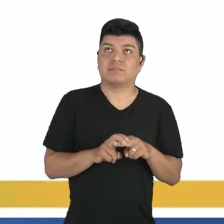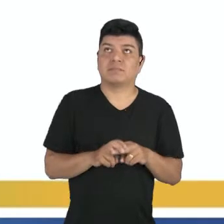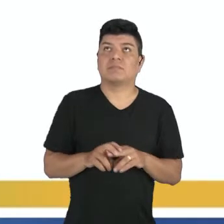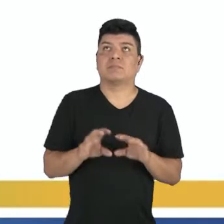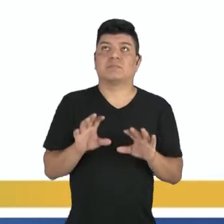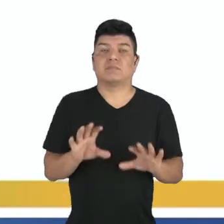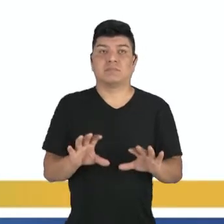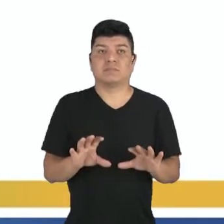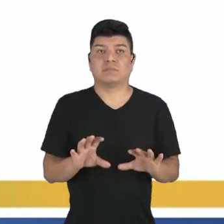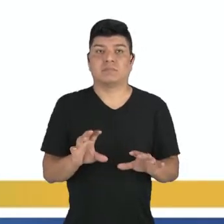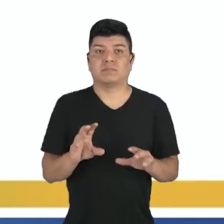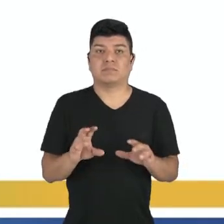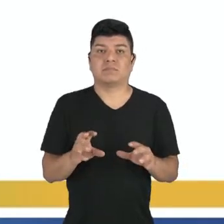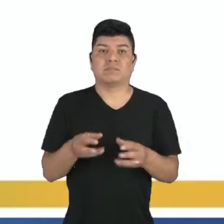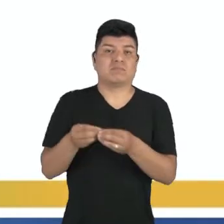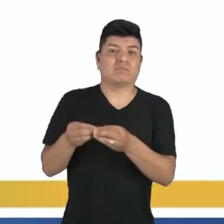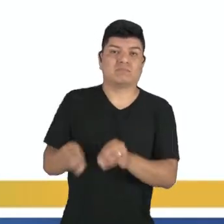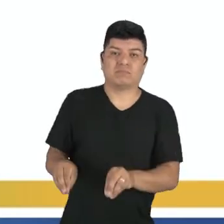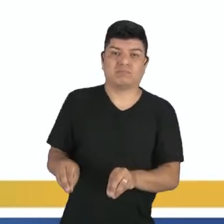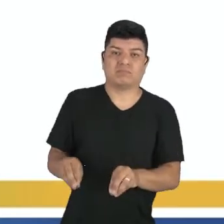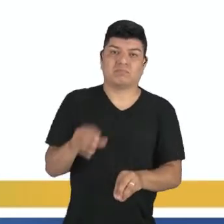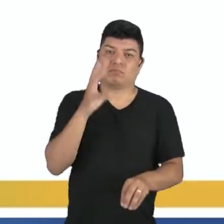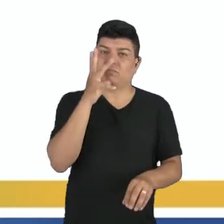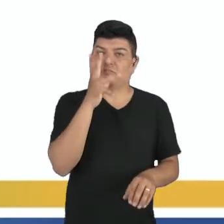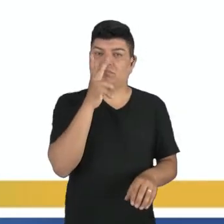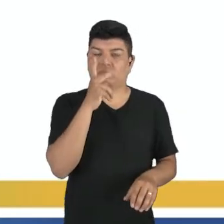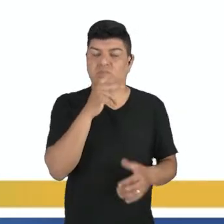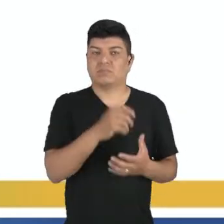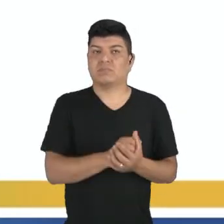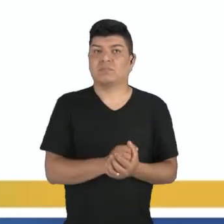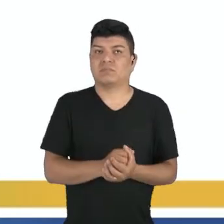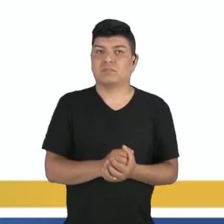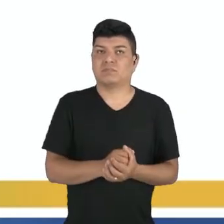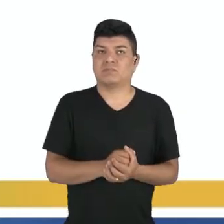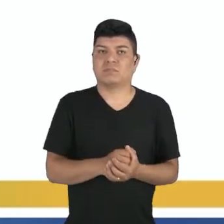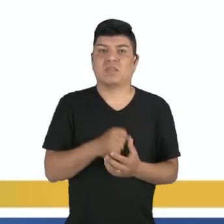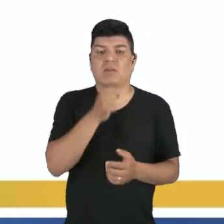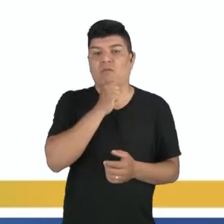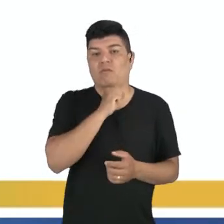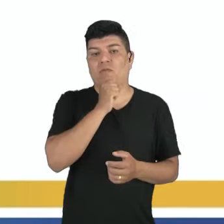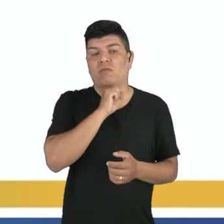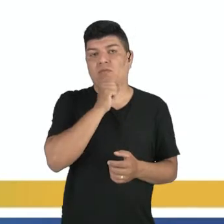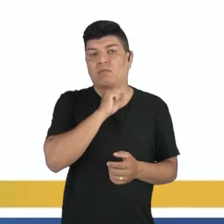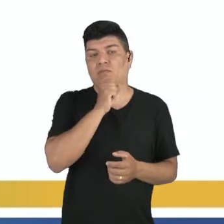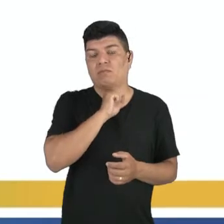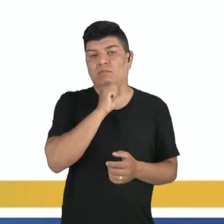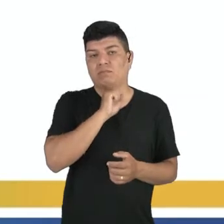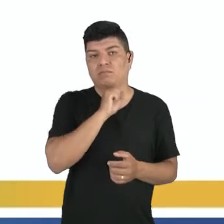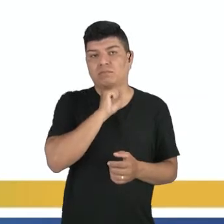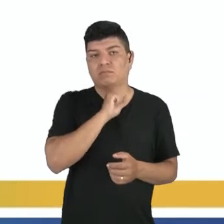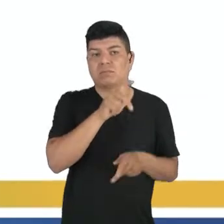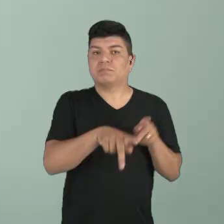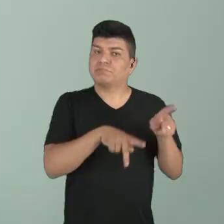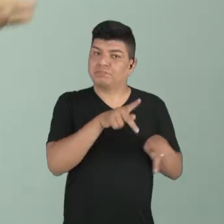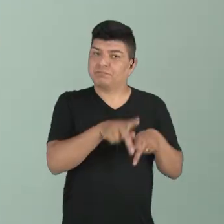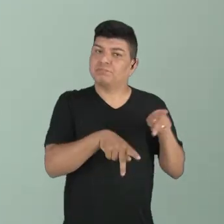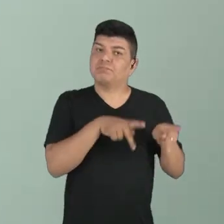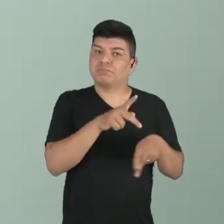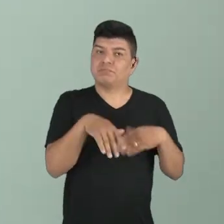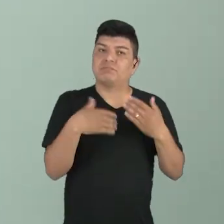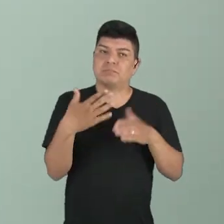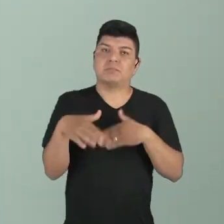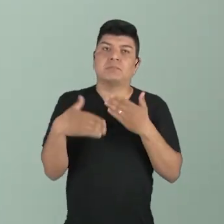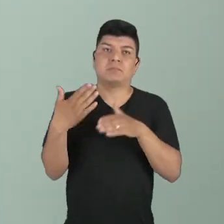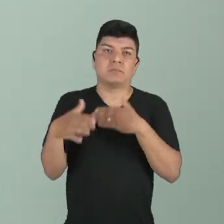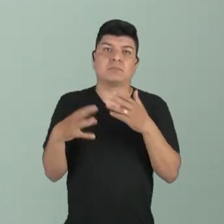isso de certo modo o que que provoca a longo prazo a unha envelhecimento a acentuação de envelhecimento que já